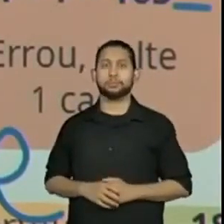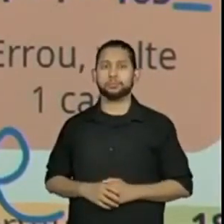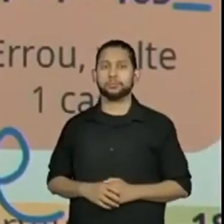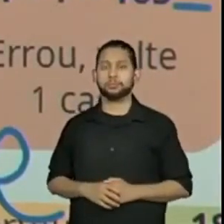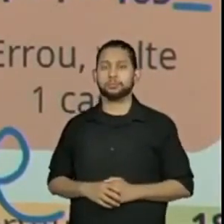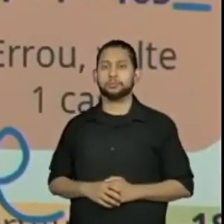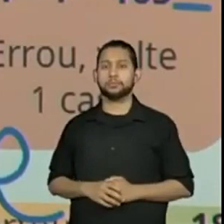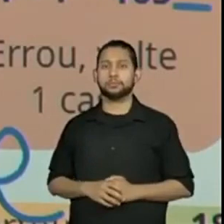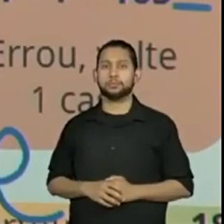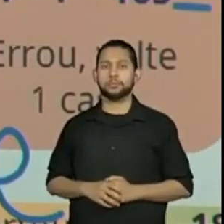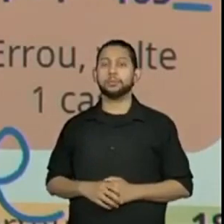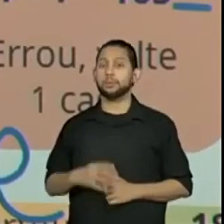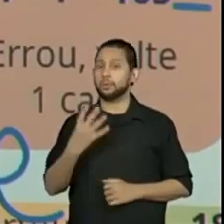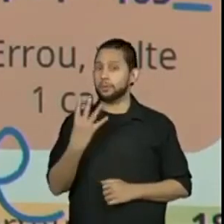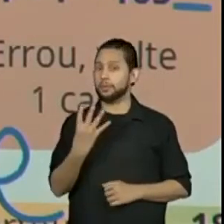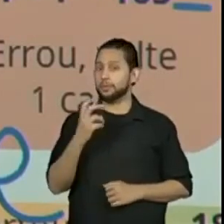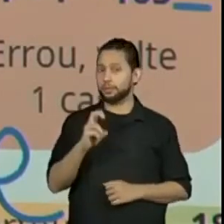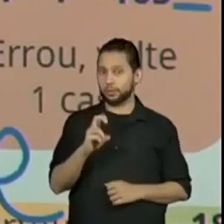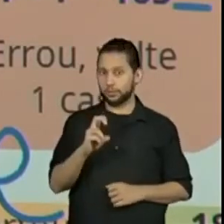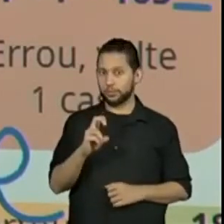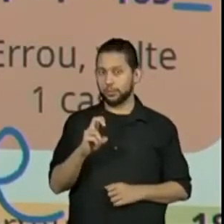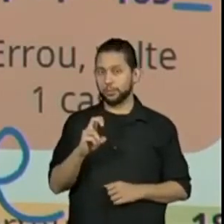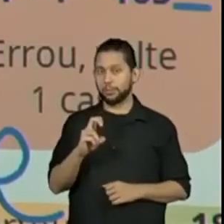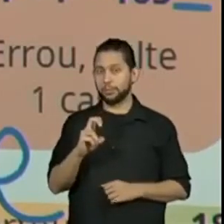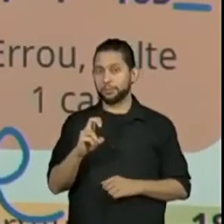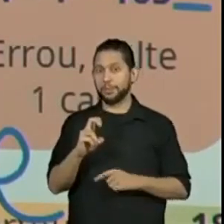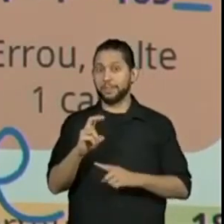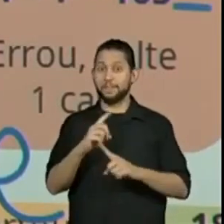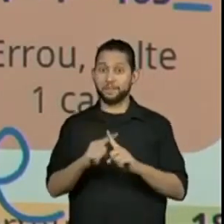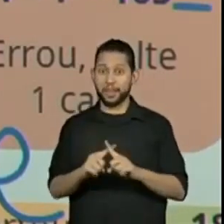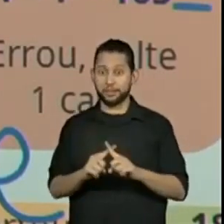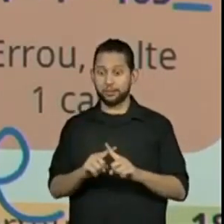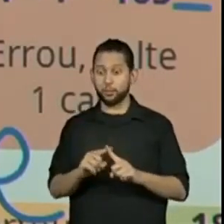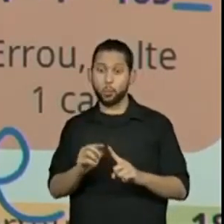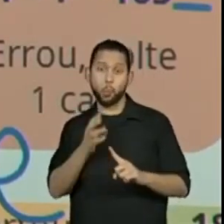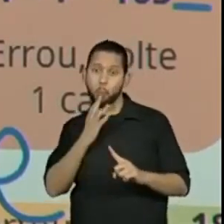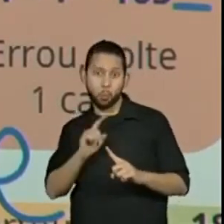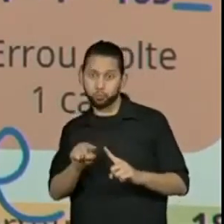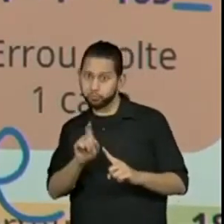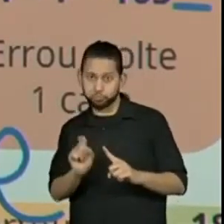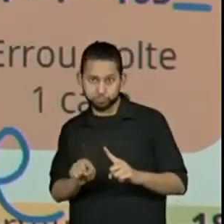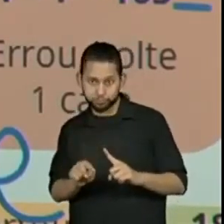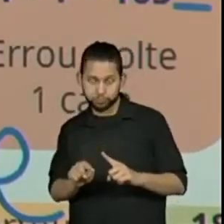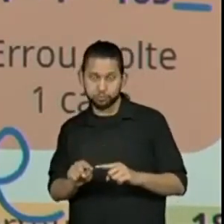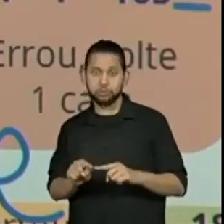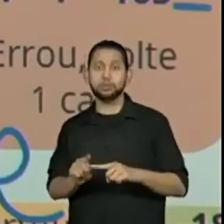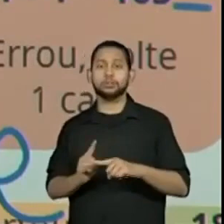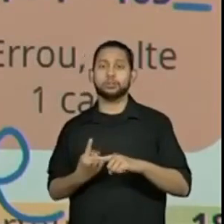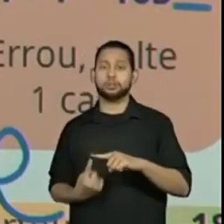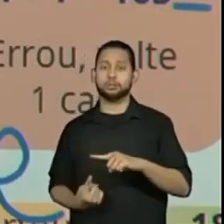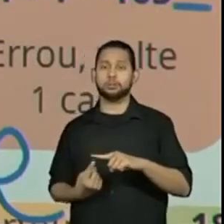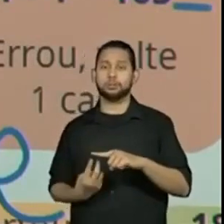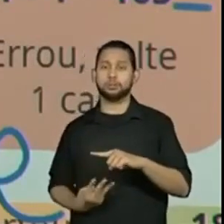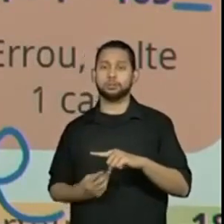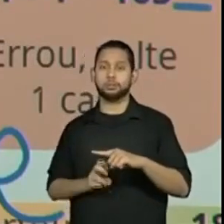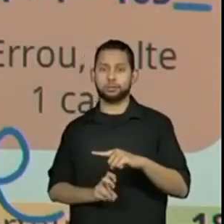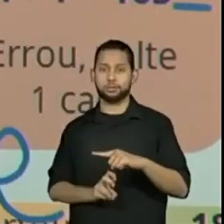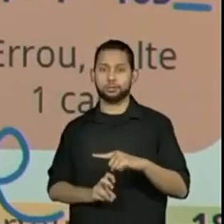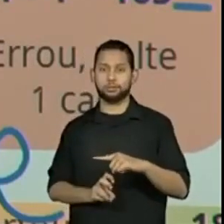135. 45 vezes um número desconhecido é igual a